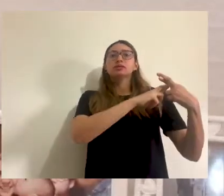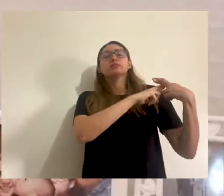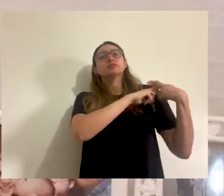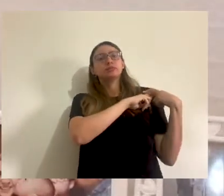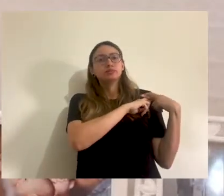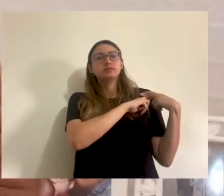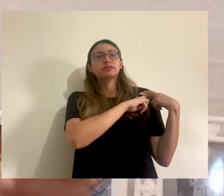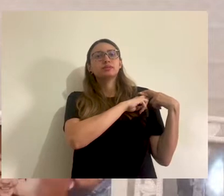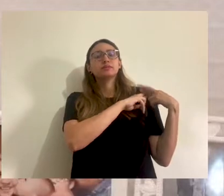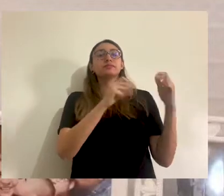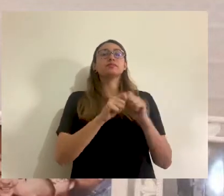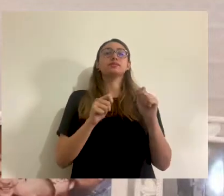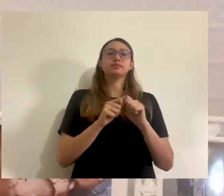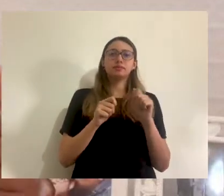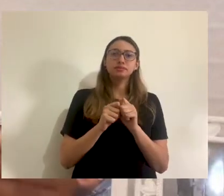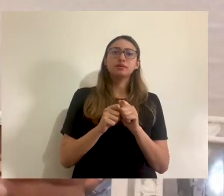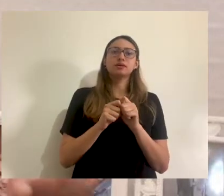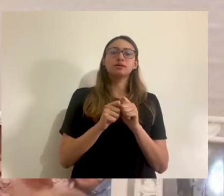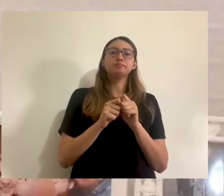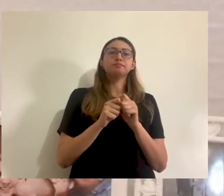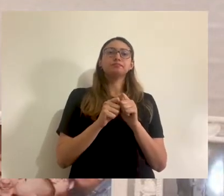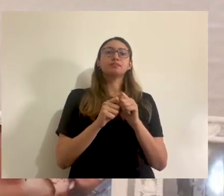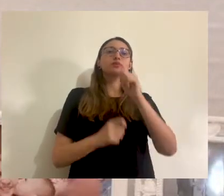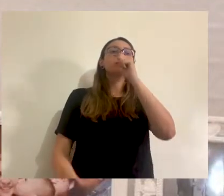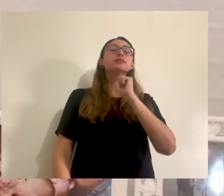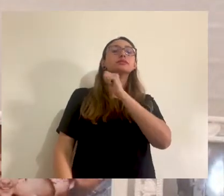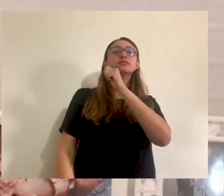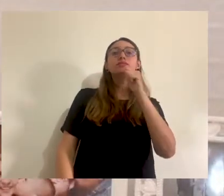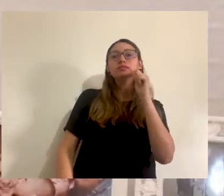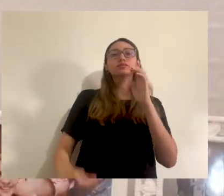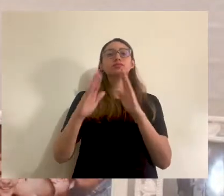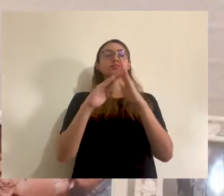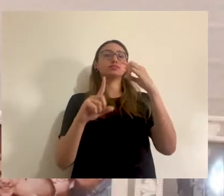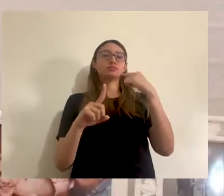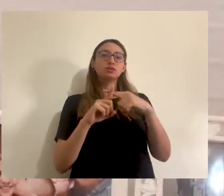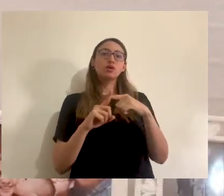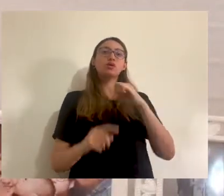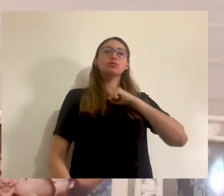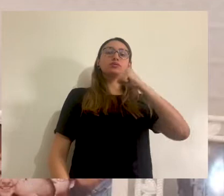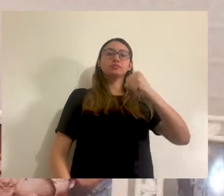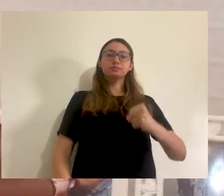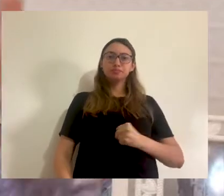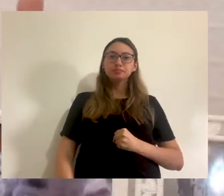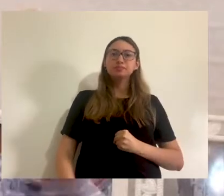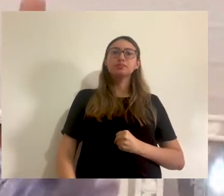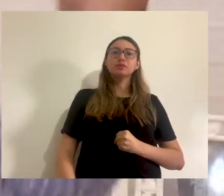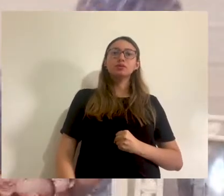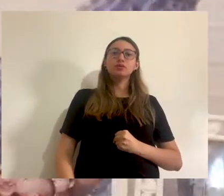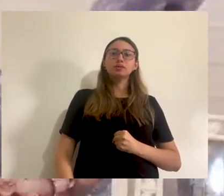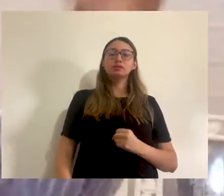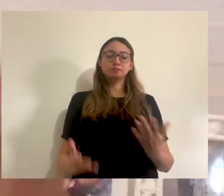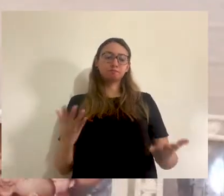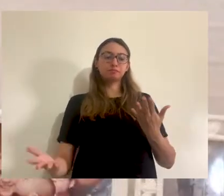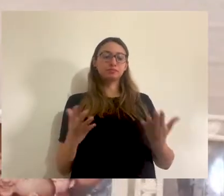responsável por realizar os sacrifícios no templo. O sacerdote era um mediador